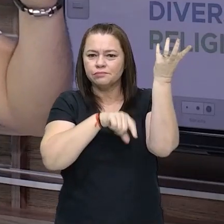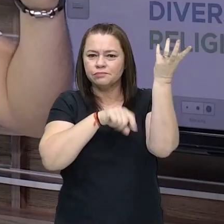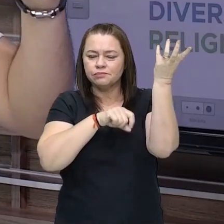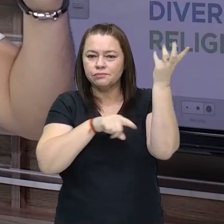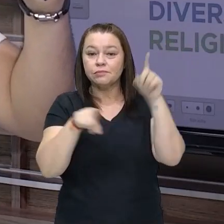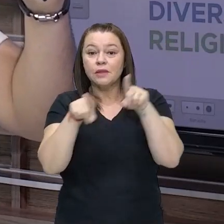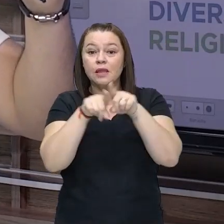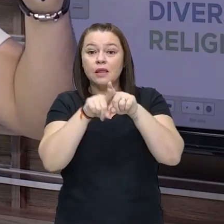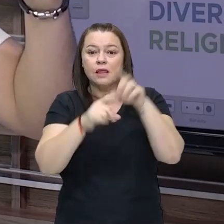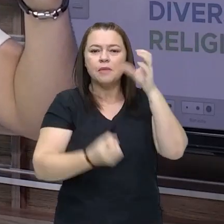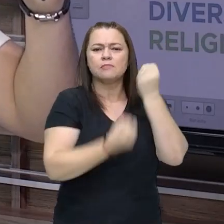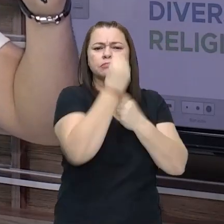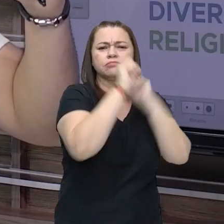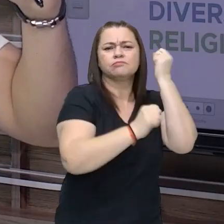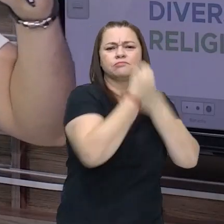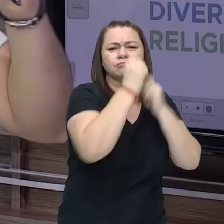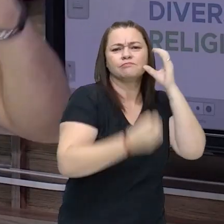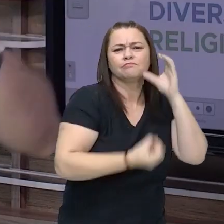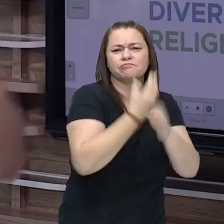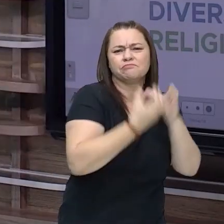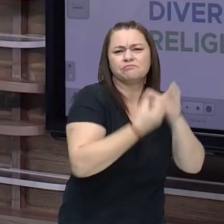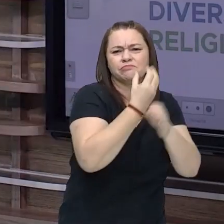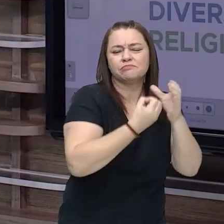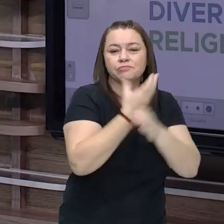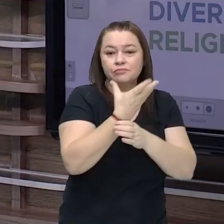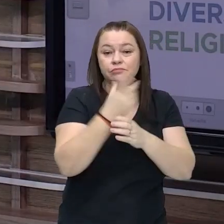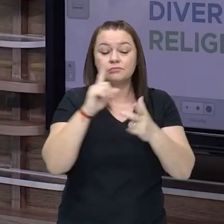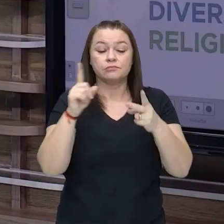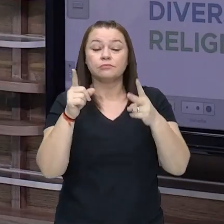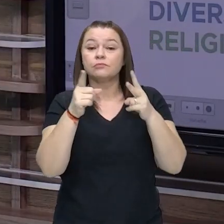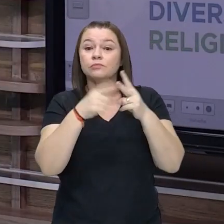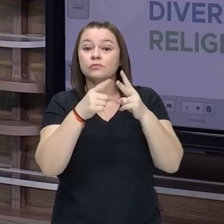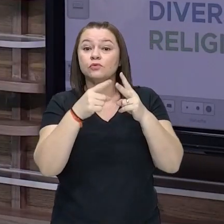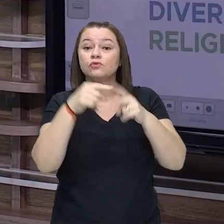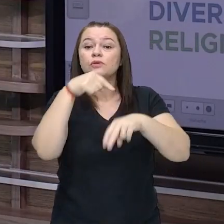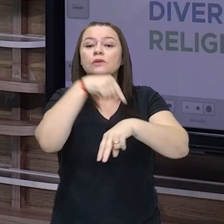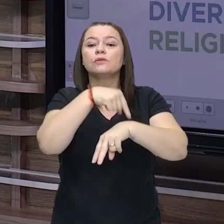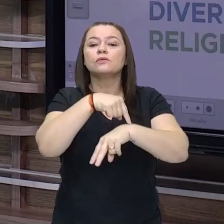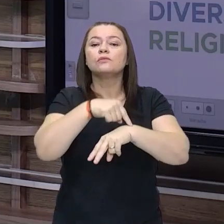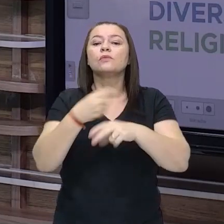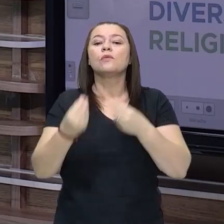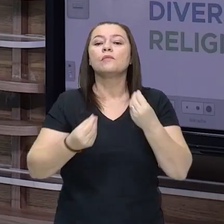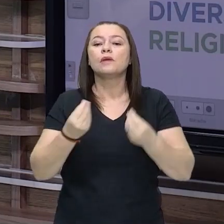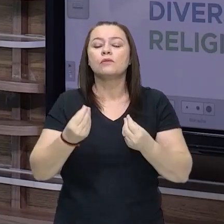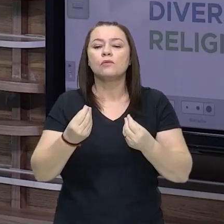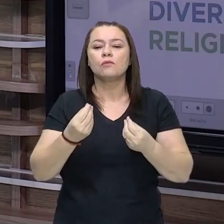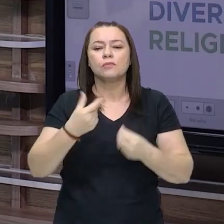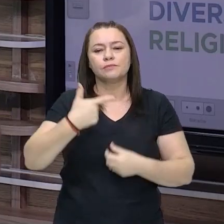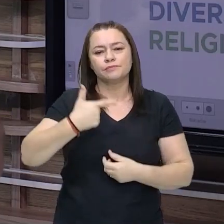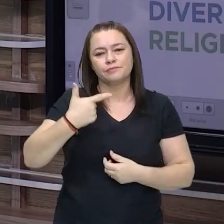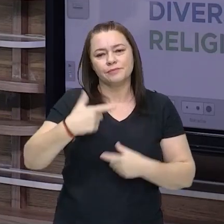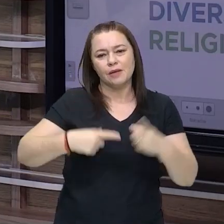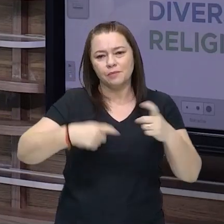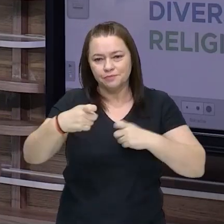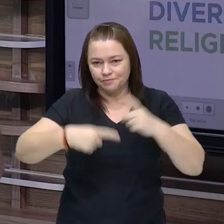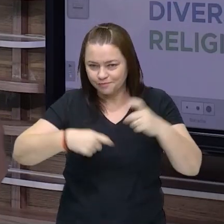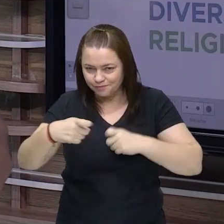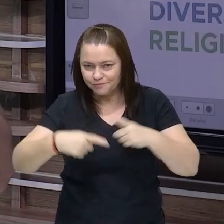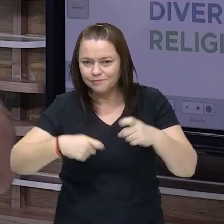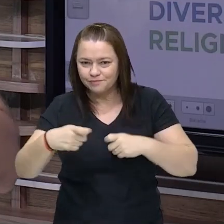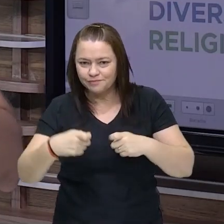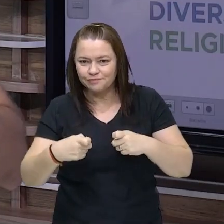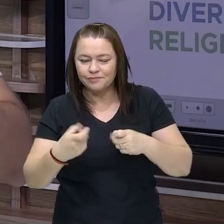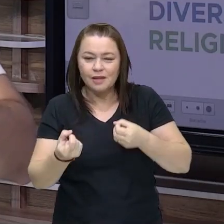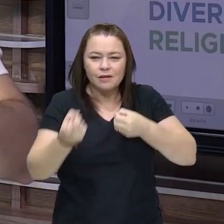dos automóveis, depois do segundo ciclo, com a Segunda Guerra Mundial, que começam a importar os